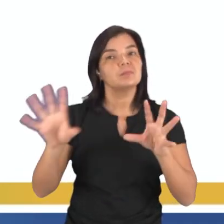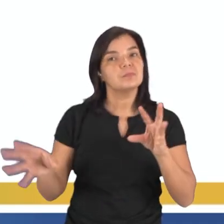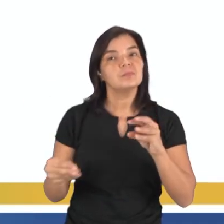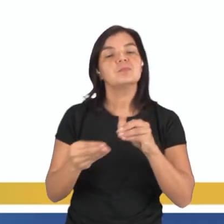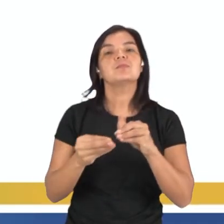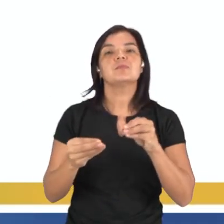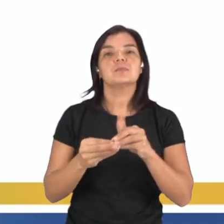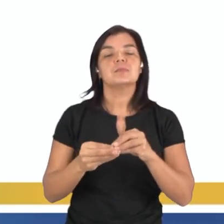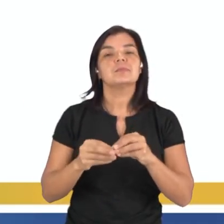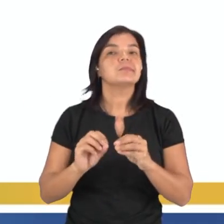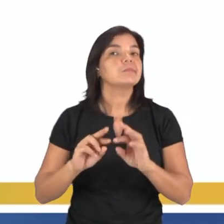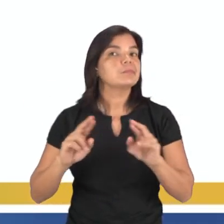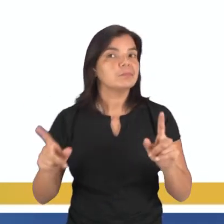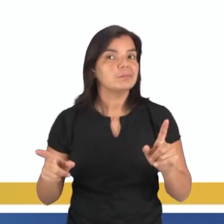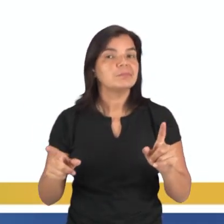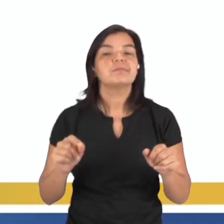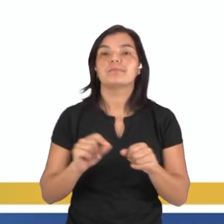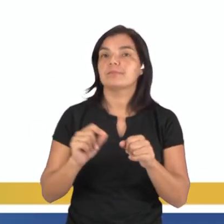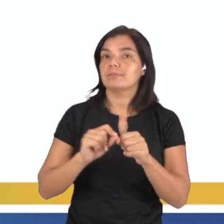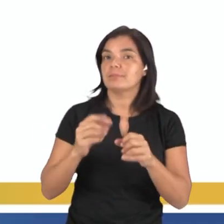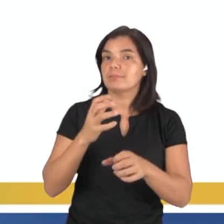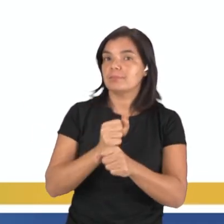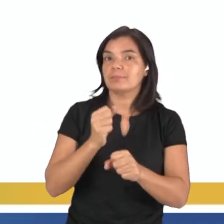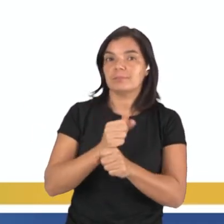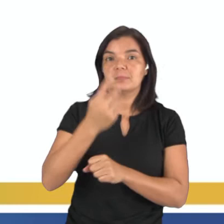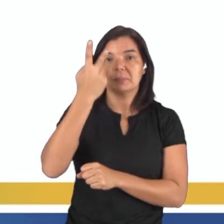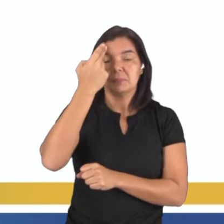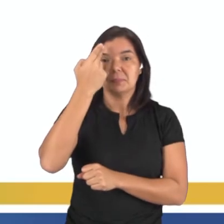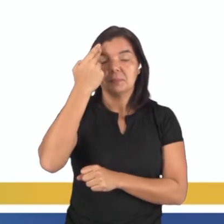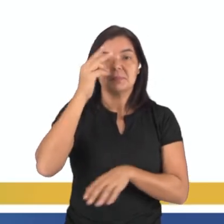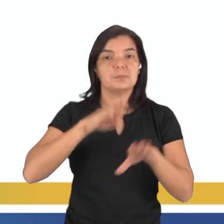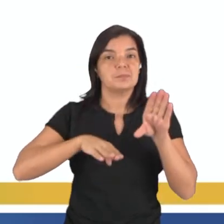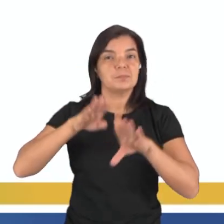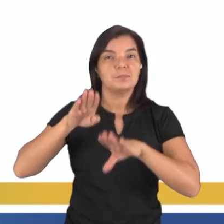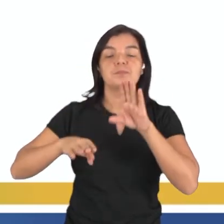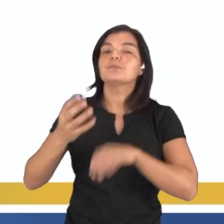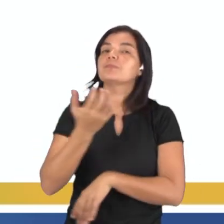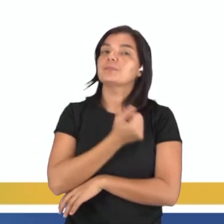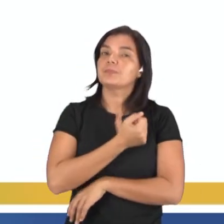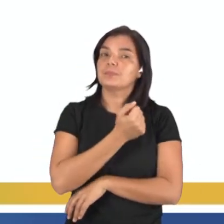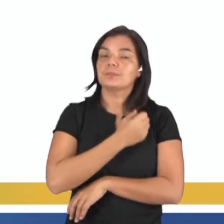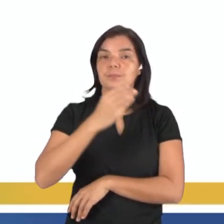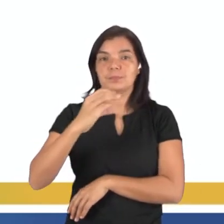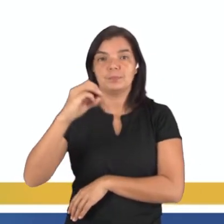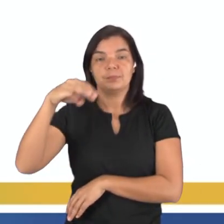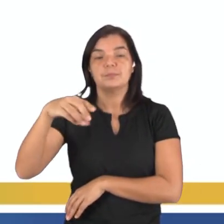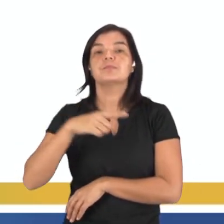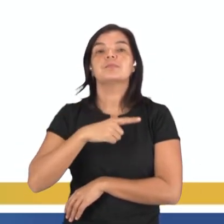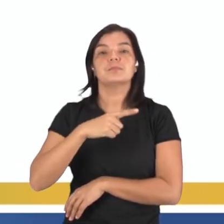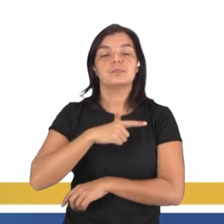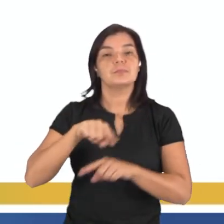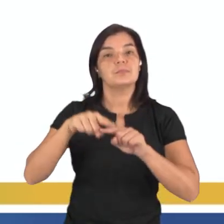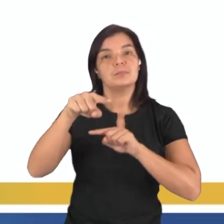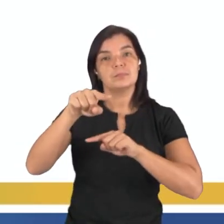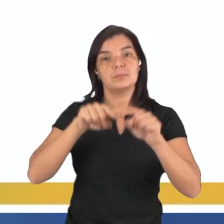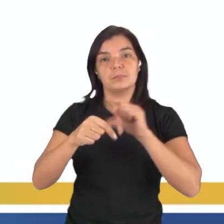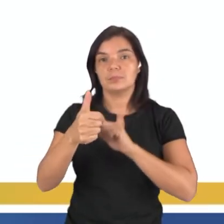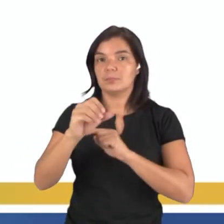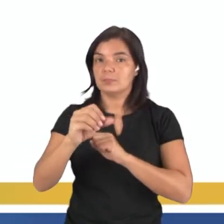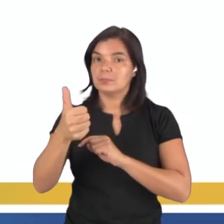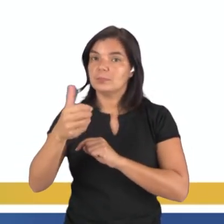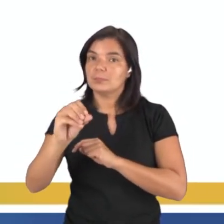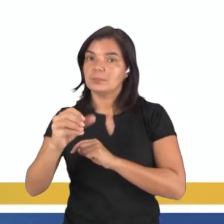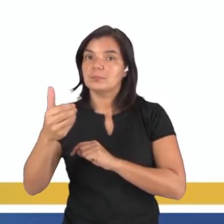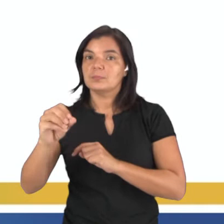a coisa. Caso contrário, você vai ter que fazer os cálculos normais, dependendo do número de centímetros que você tem, vai dividindo 10